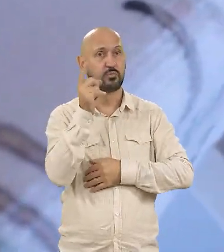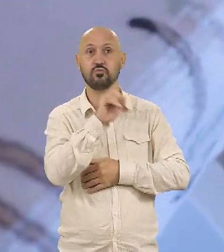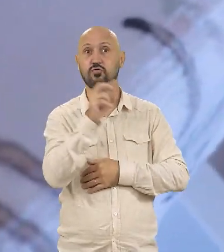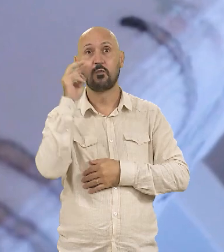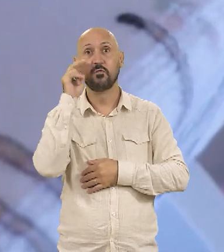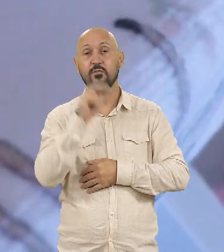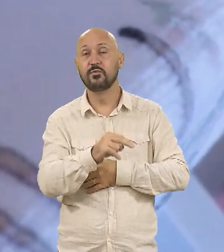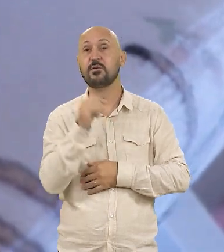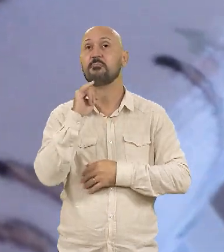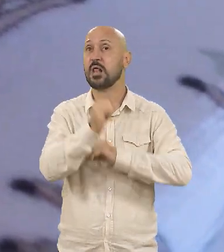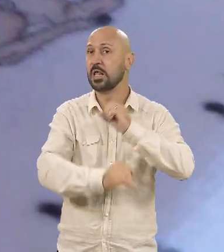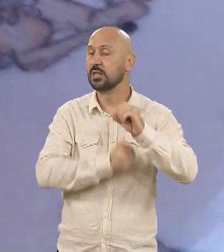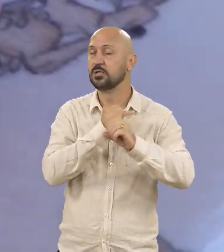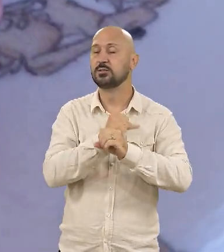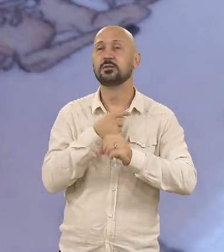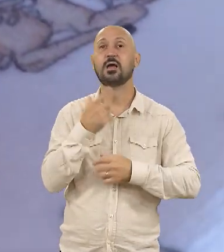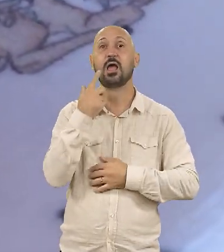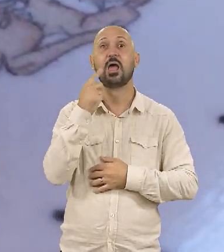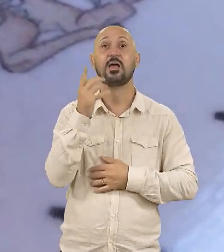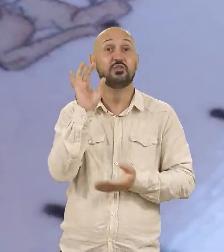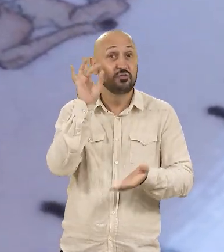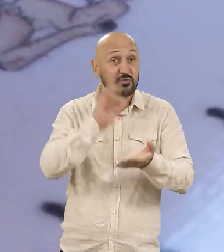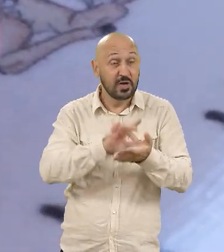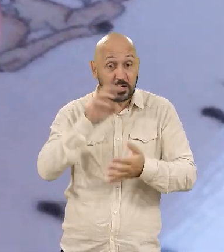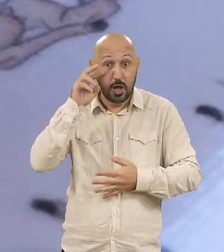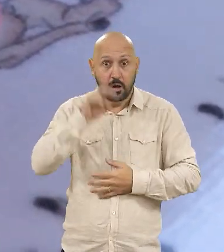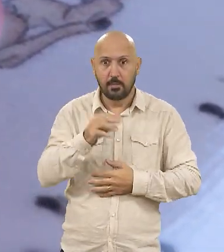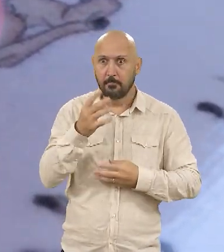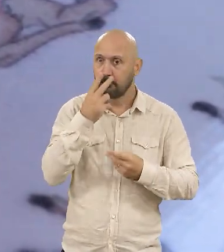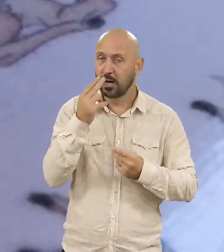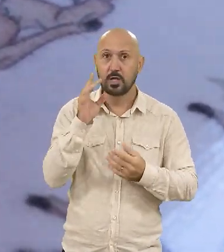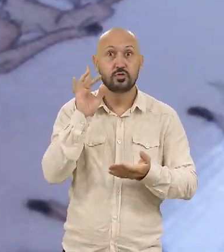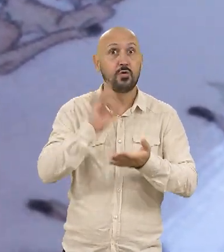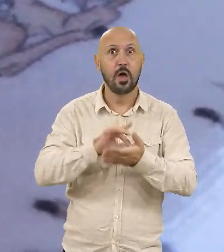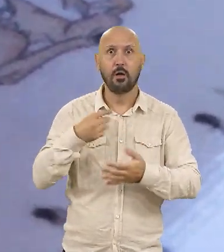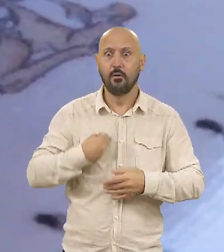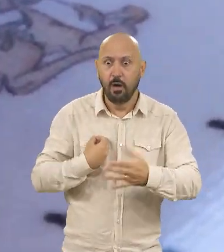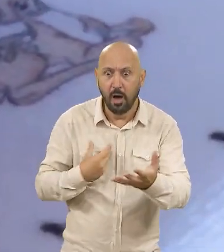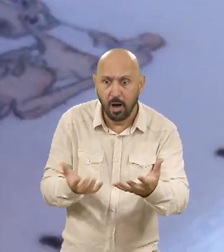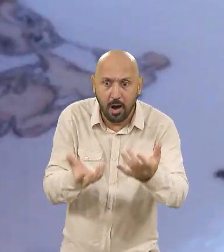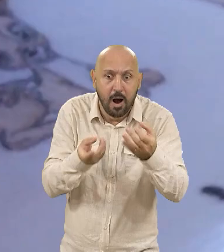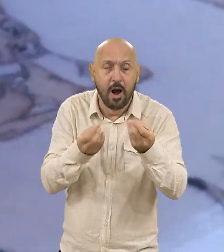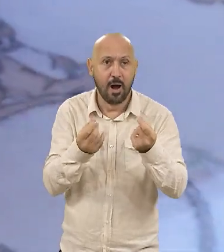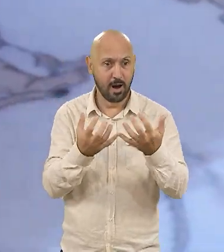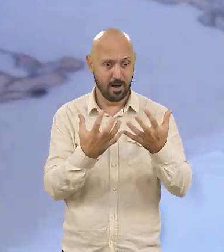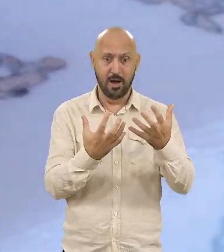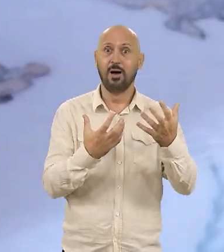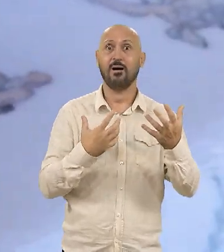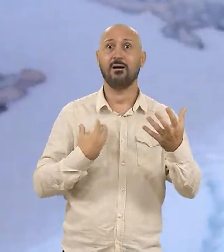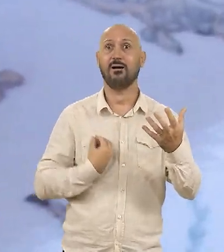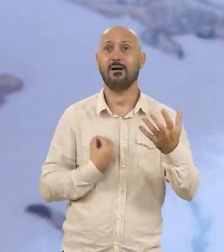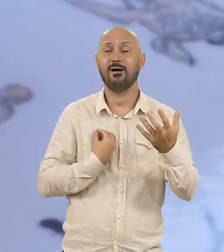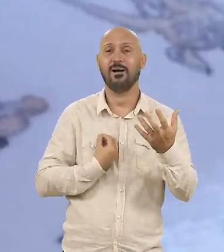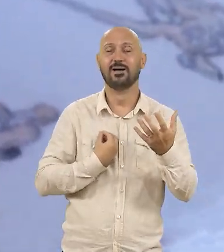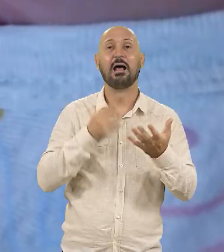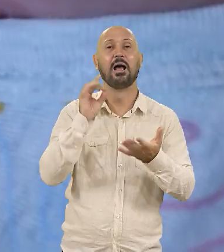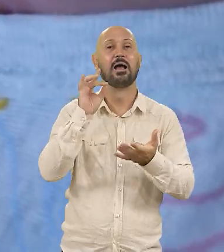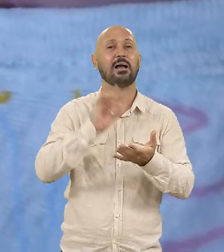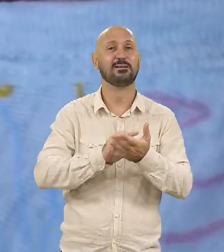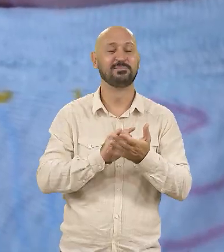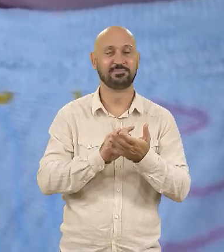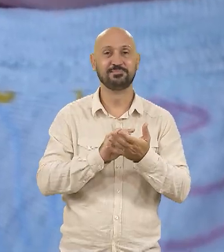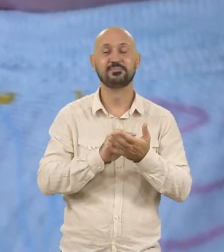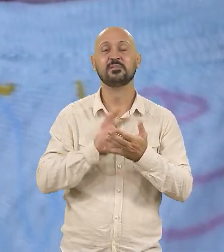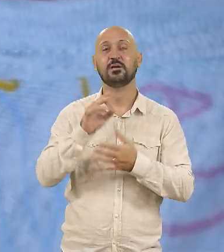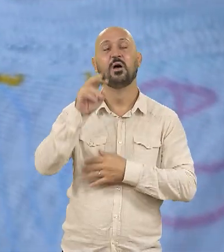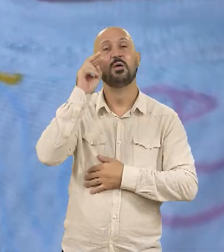pela internet, realmente. É muito real, né? E ele traz essa sensação da realidade, né? Então